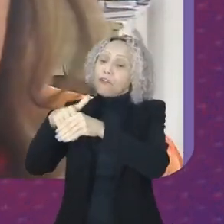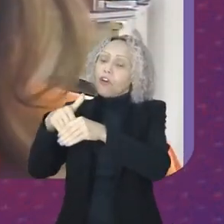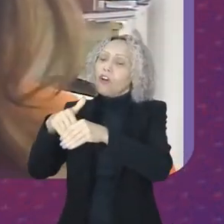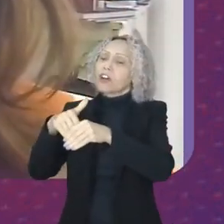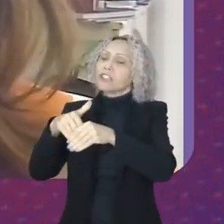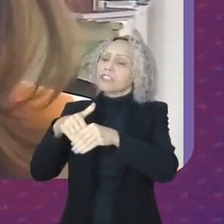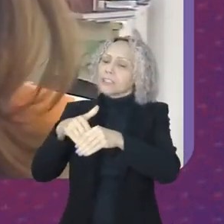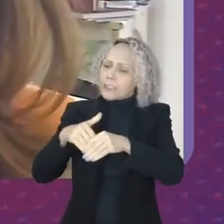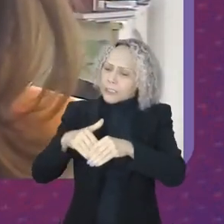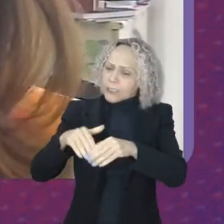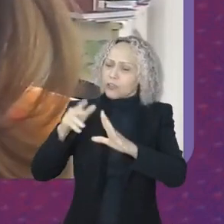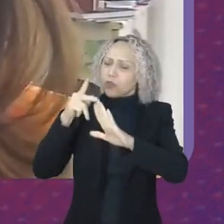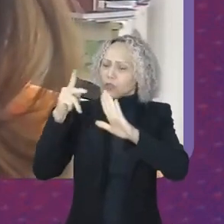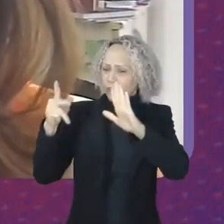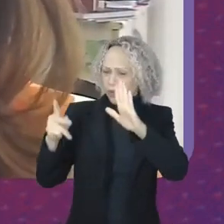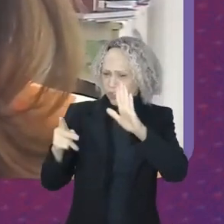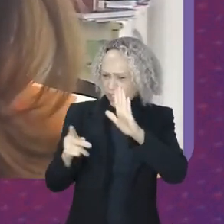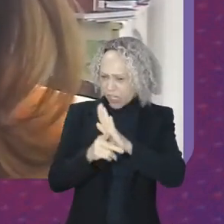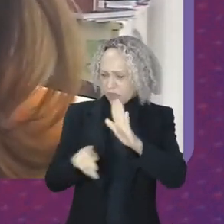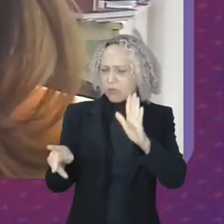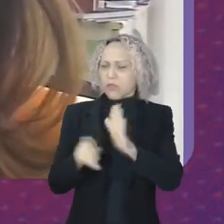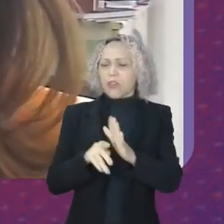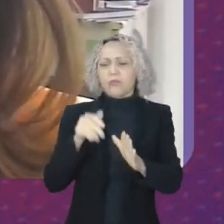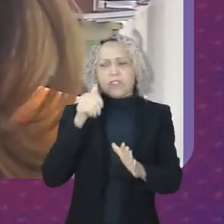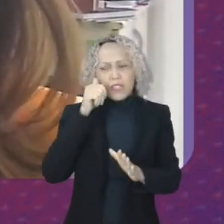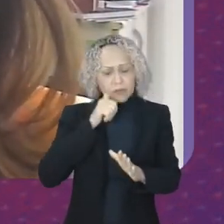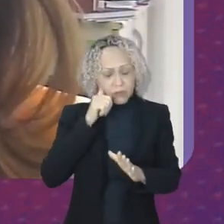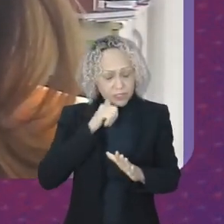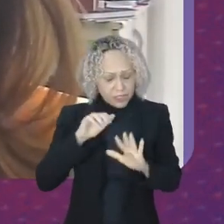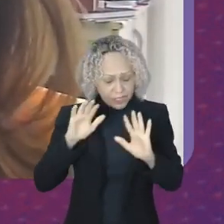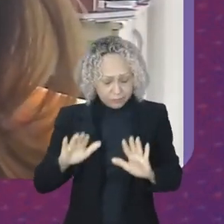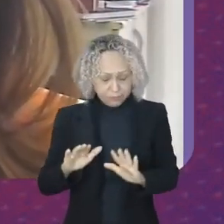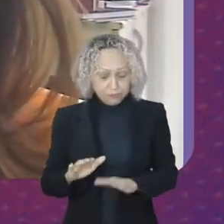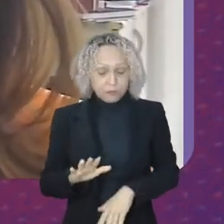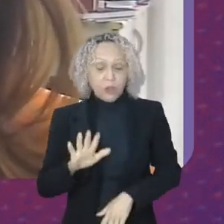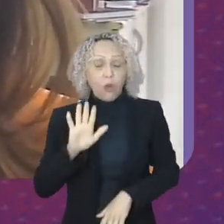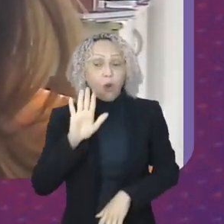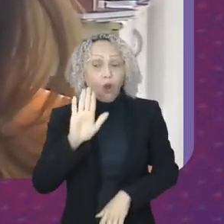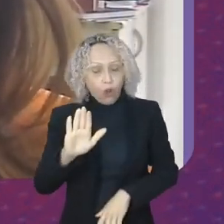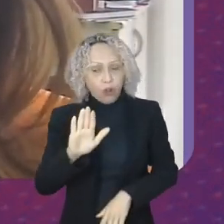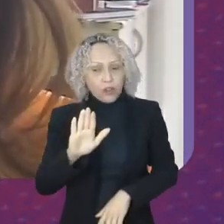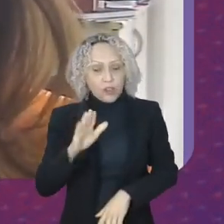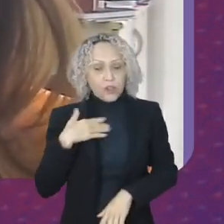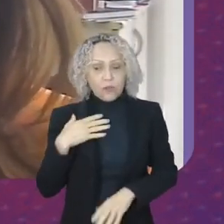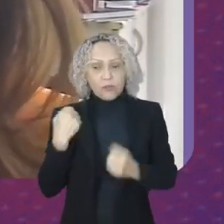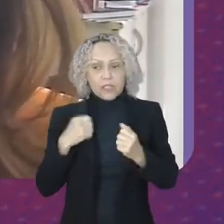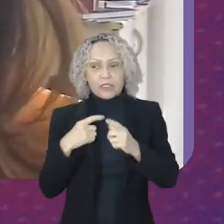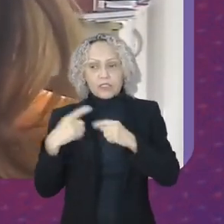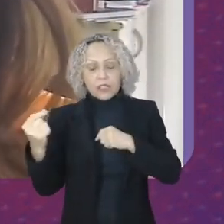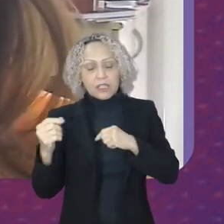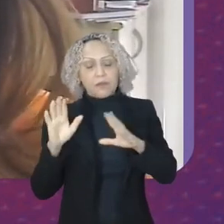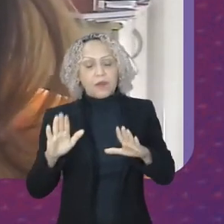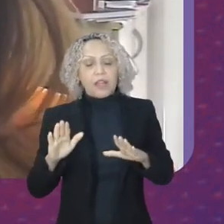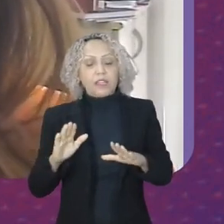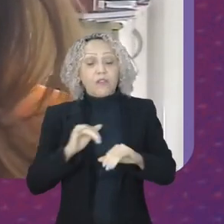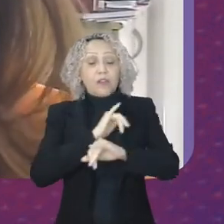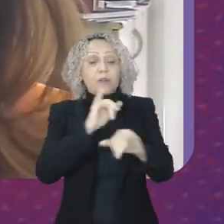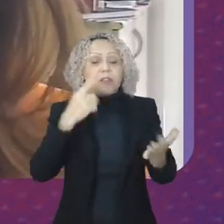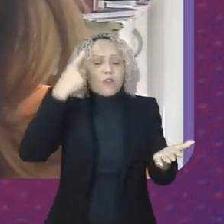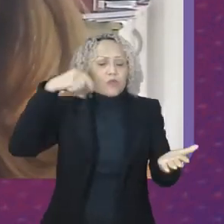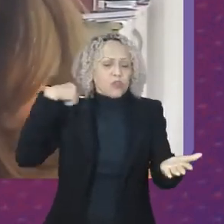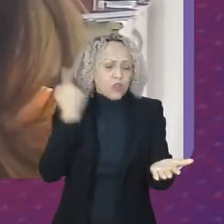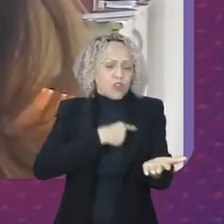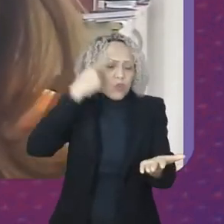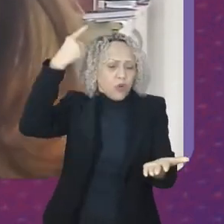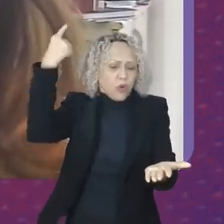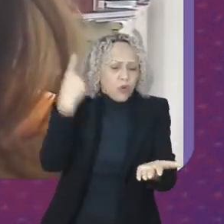é o seguinte, eu vou precisar sair, mas eu quero dizer o seguinte, do nosso compromisso aqui do Ministério das Mulheres, com todas as mulheres, e